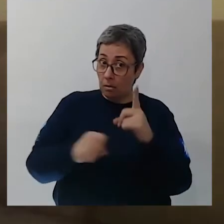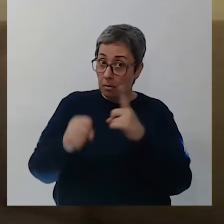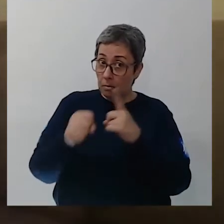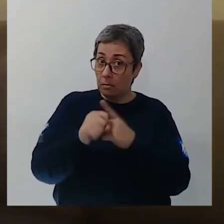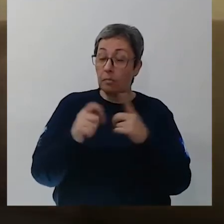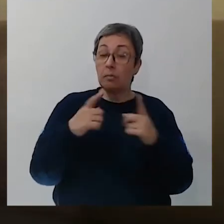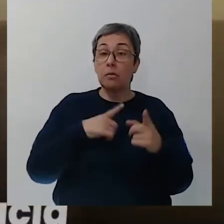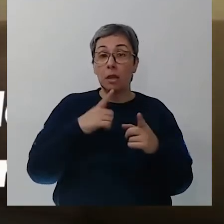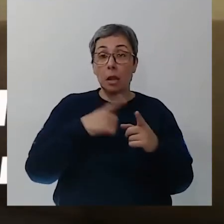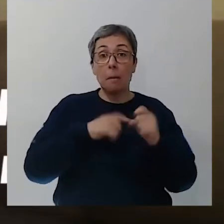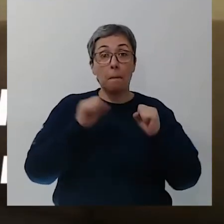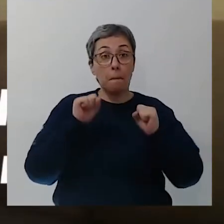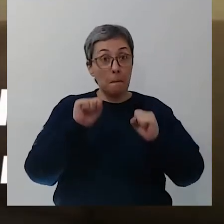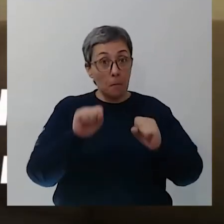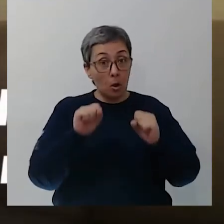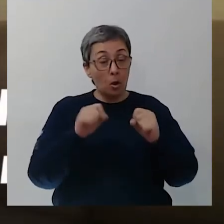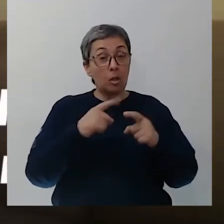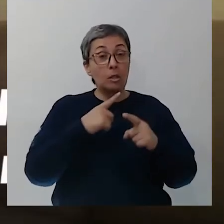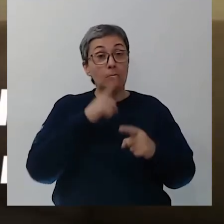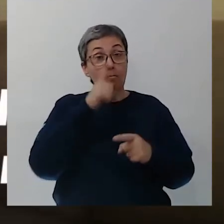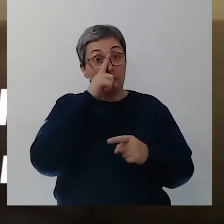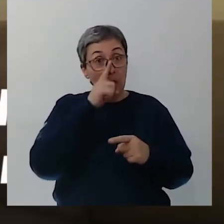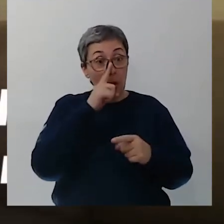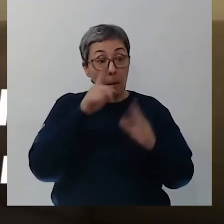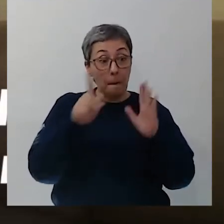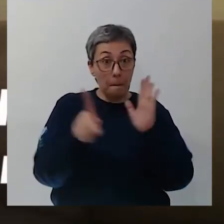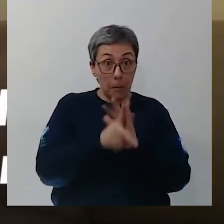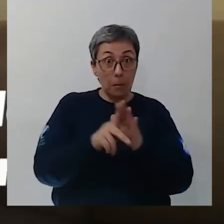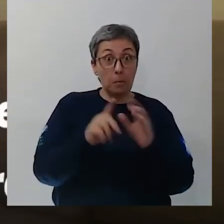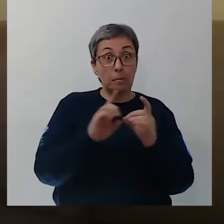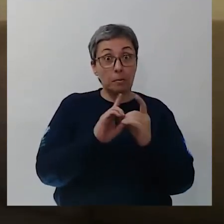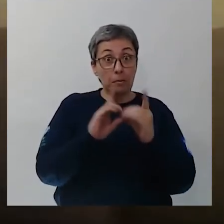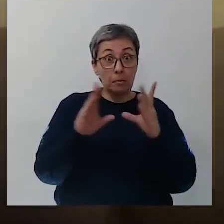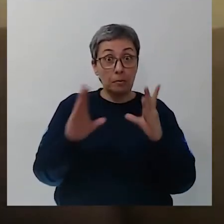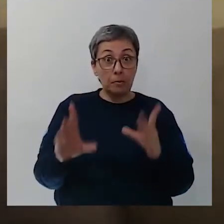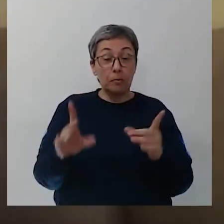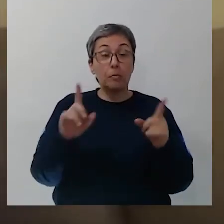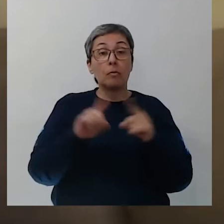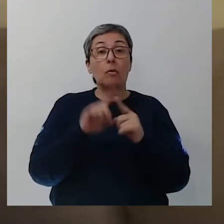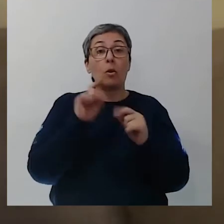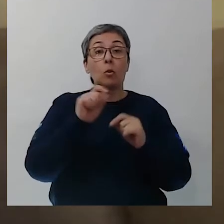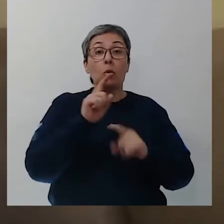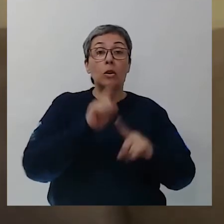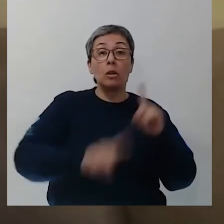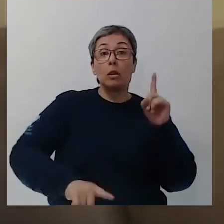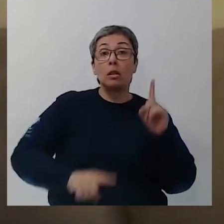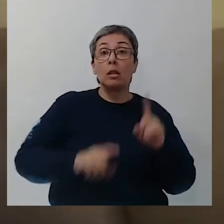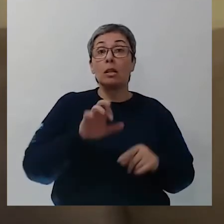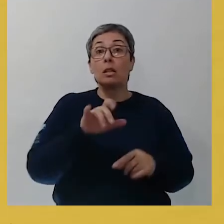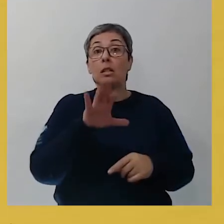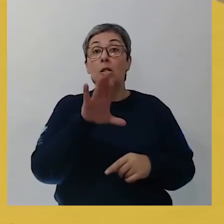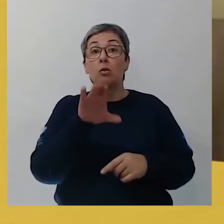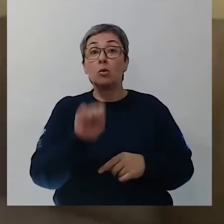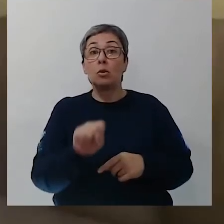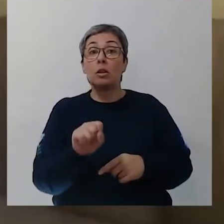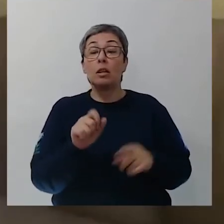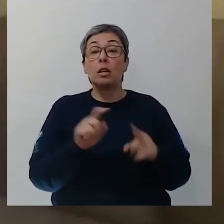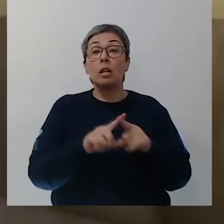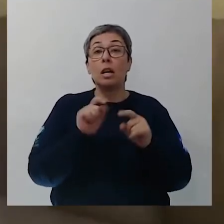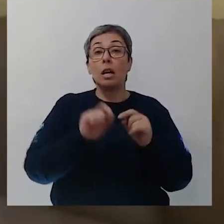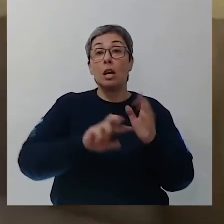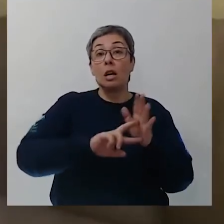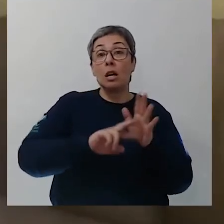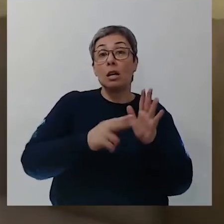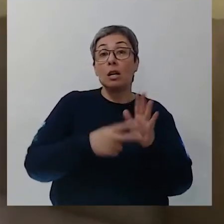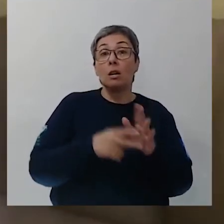de forma irrestrita, ela pode colocar em perigo a própria democracia. E onde entra a censura nisso tudo? Censura pode